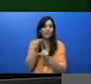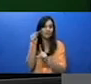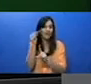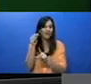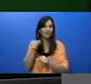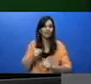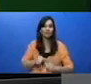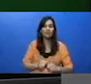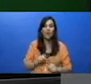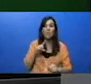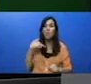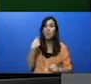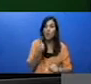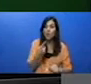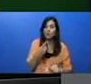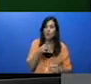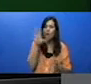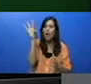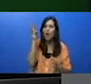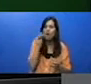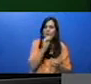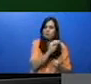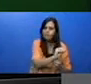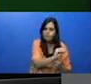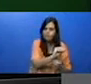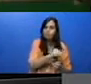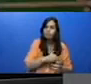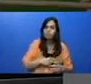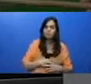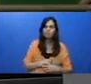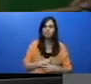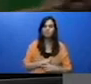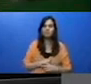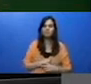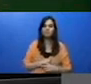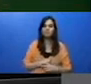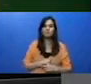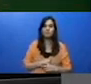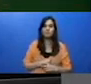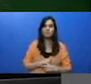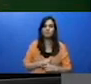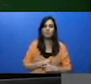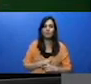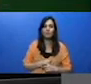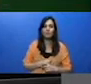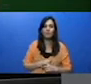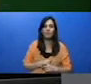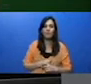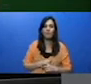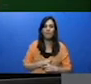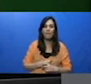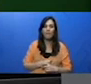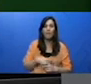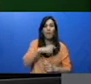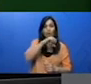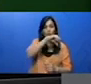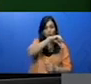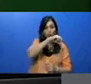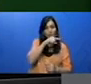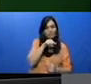O próximo, você vai copiar aqui e fazer a mesma coisa, a decomposição. 9.512,